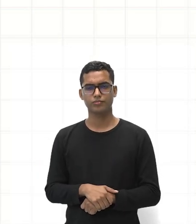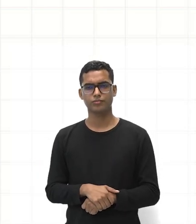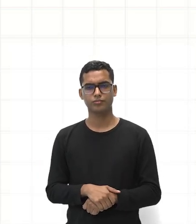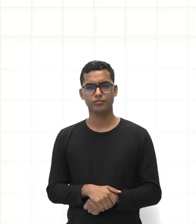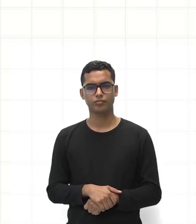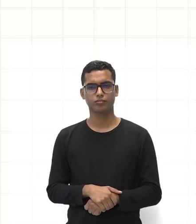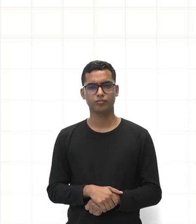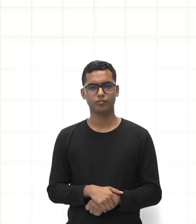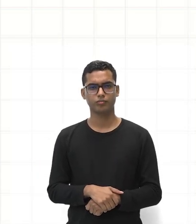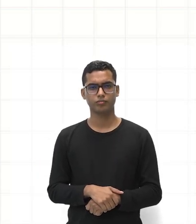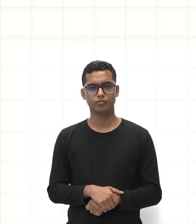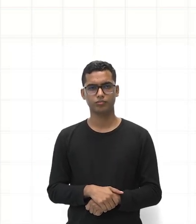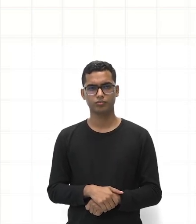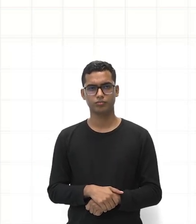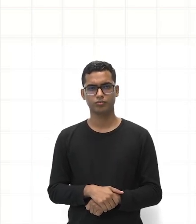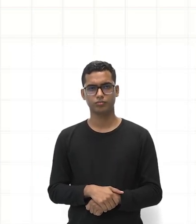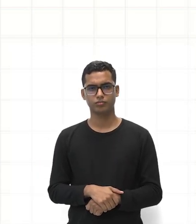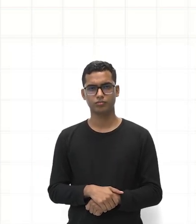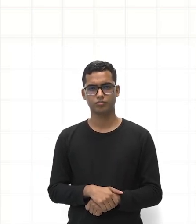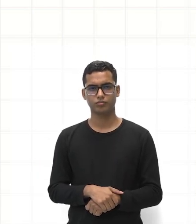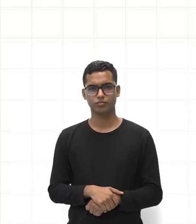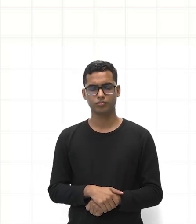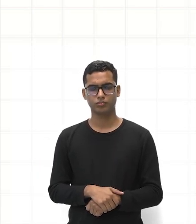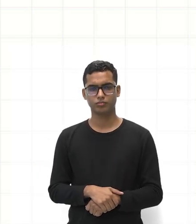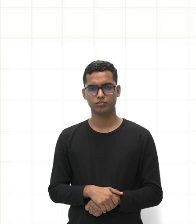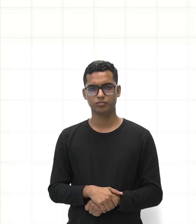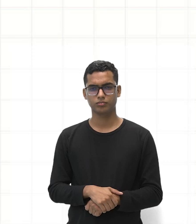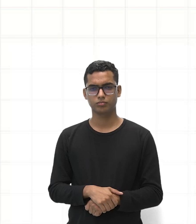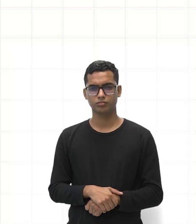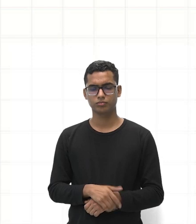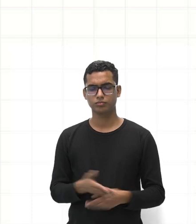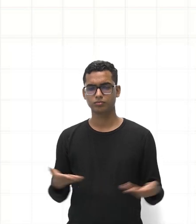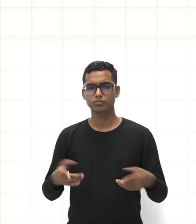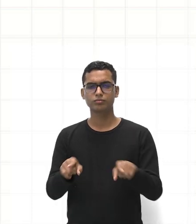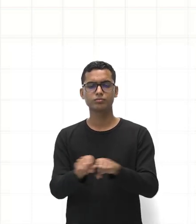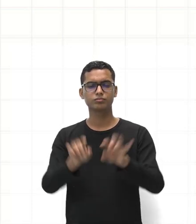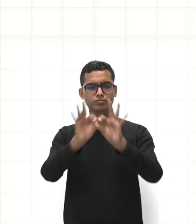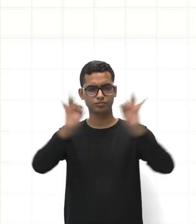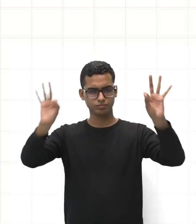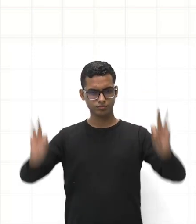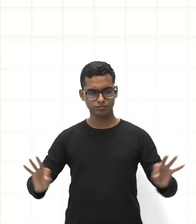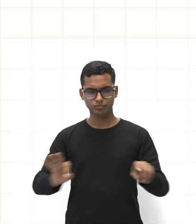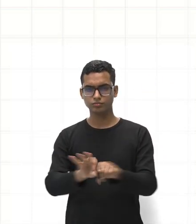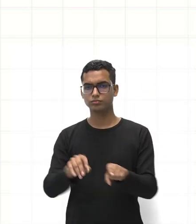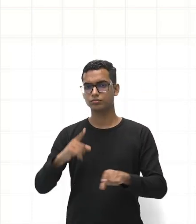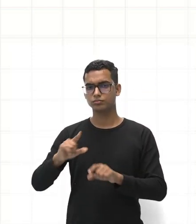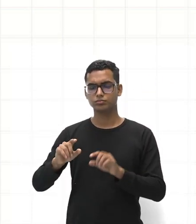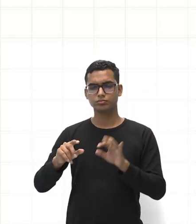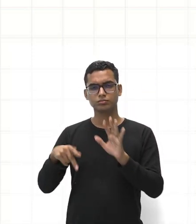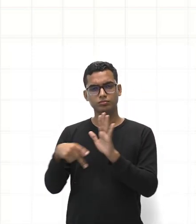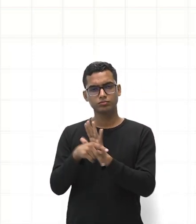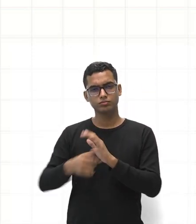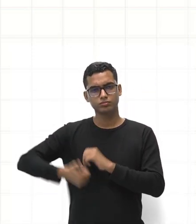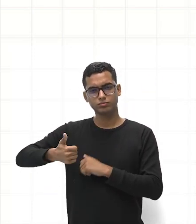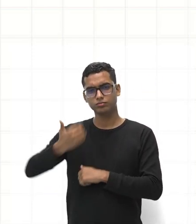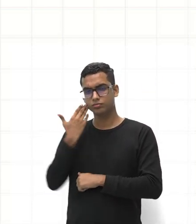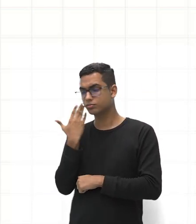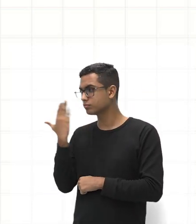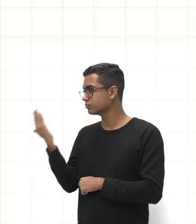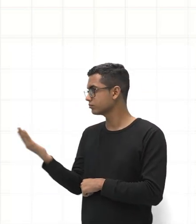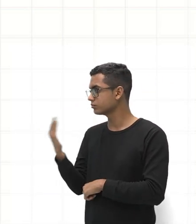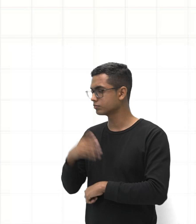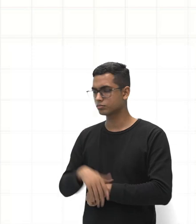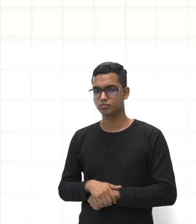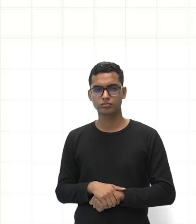hein? O perímetro do primeiro? Se cada lado mede 3, pessoal, é 3 mais 3 mais 3 mais 3, nós vamos ter